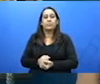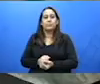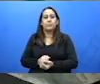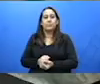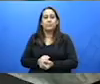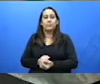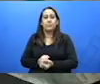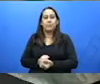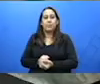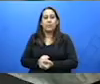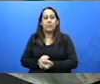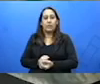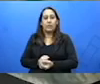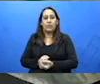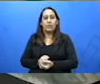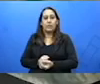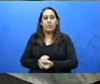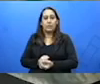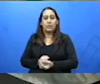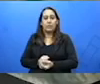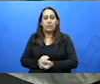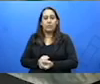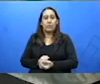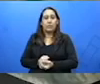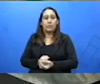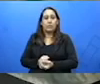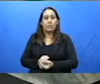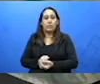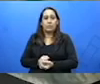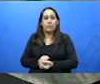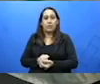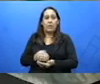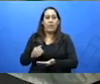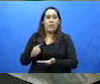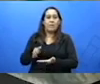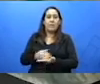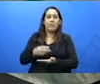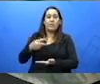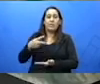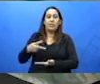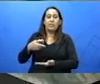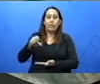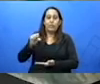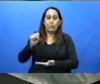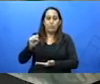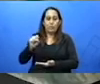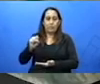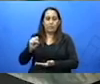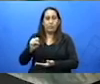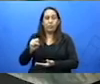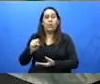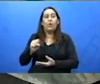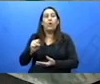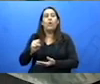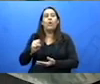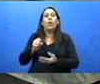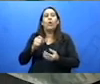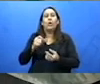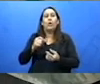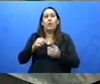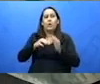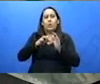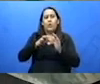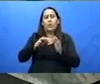sua apostila e vamos para a nossa aula, um relato de